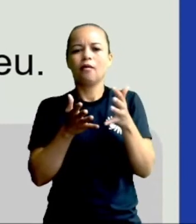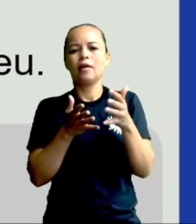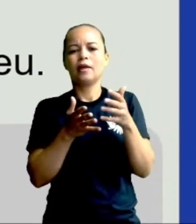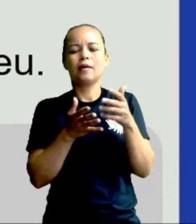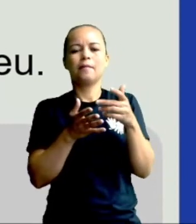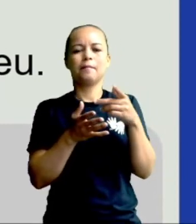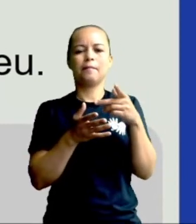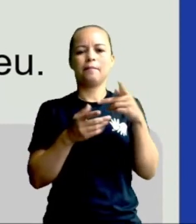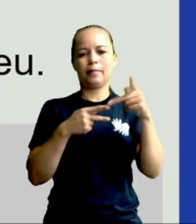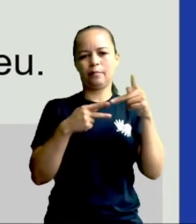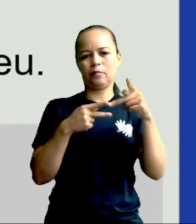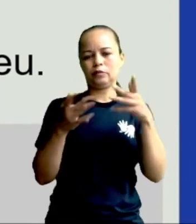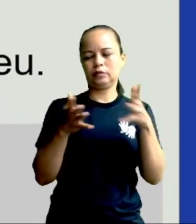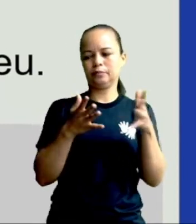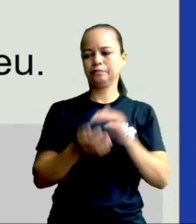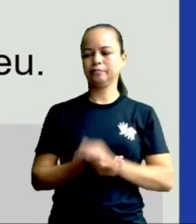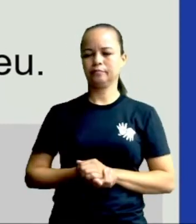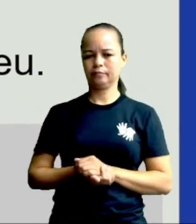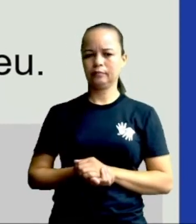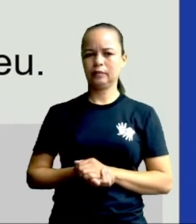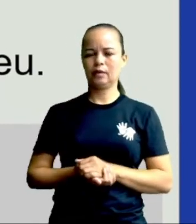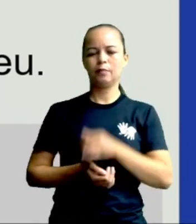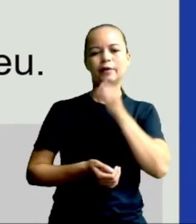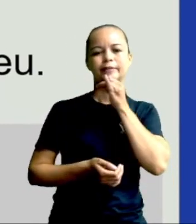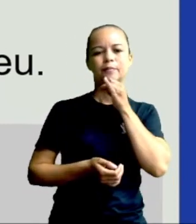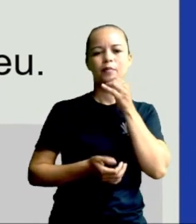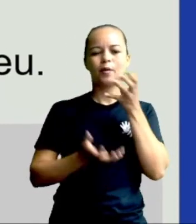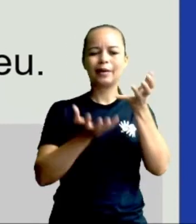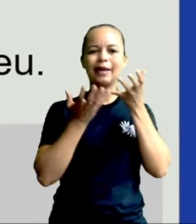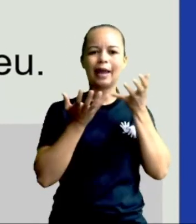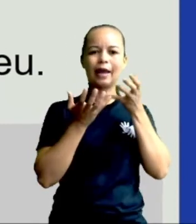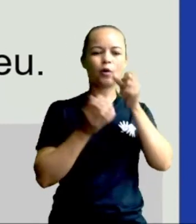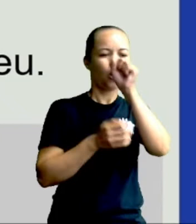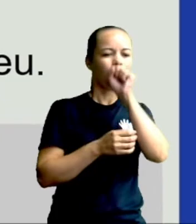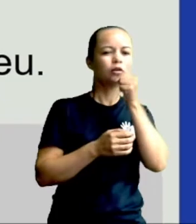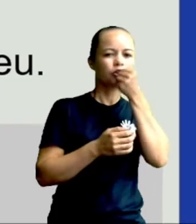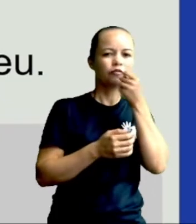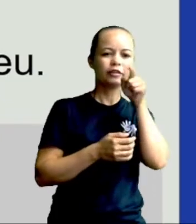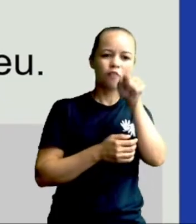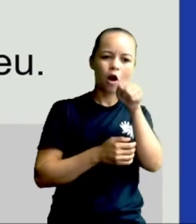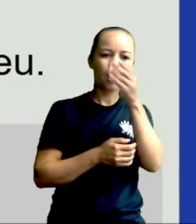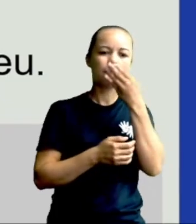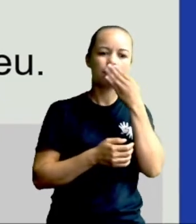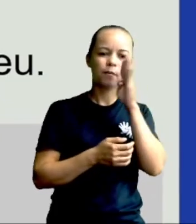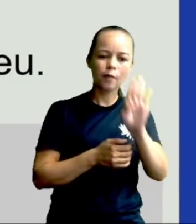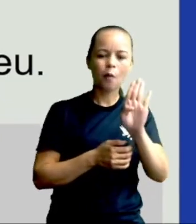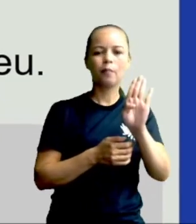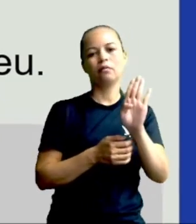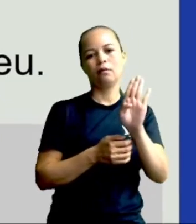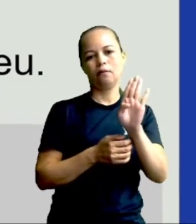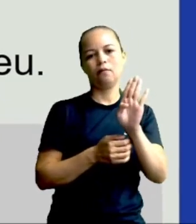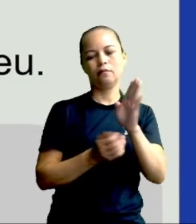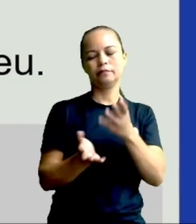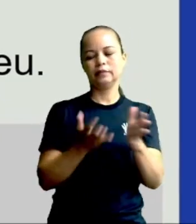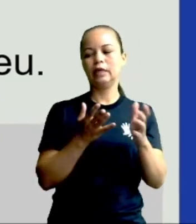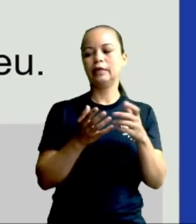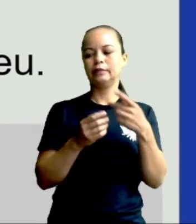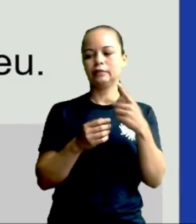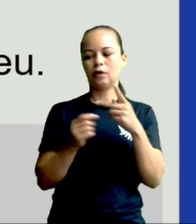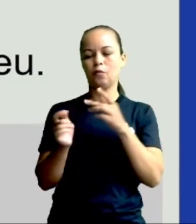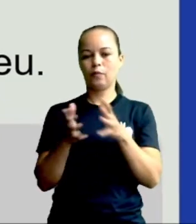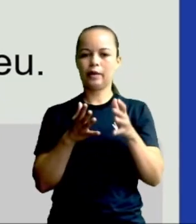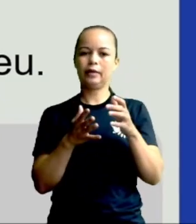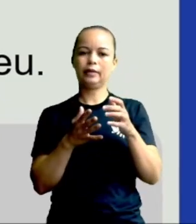eu quero o sorvete que você prometeu quando verbo querer ele tem esse sentido de desejar ele é